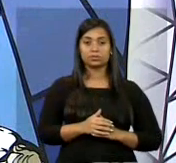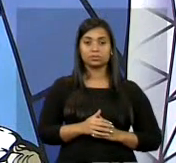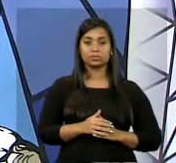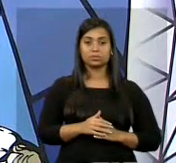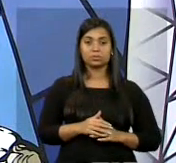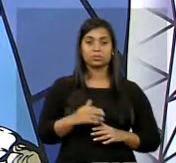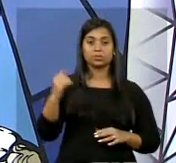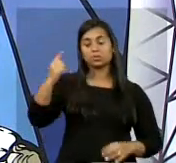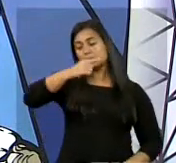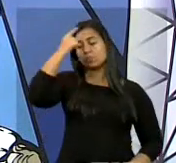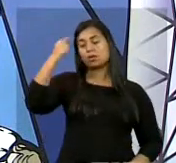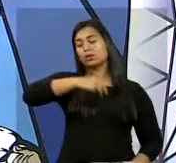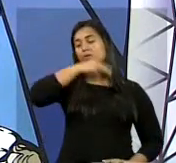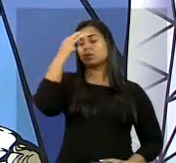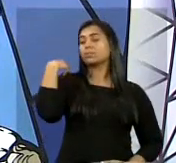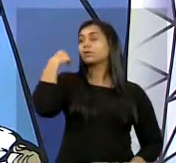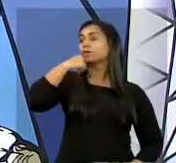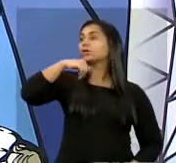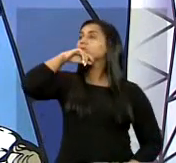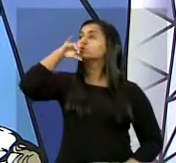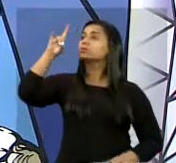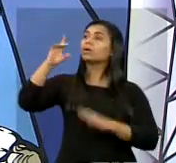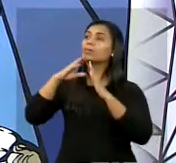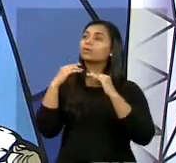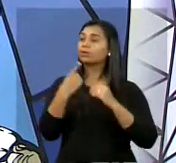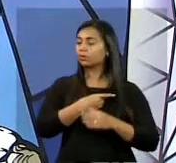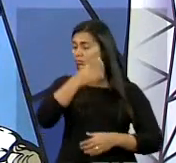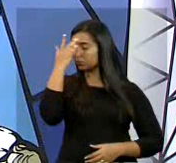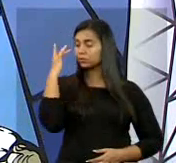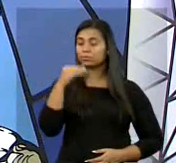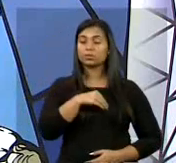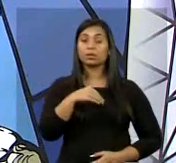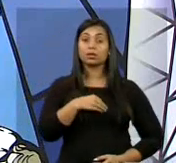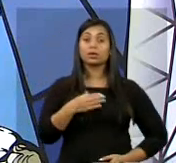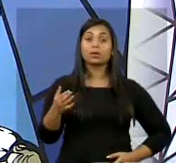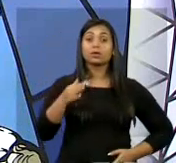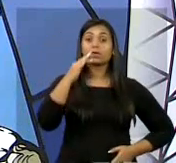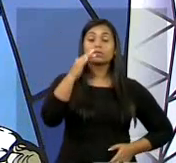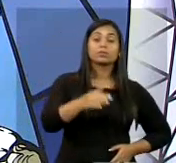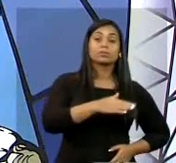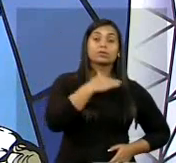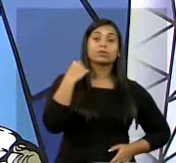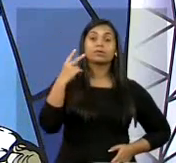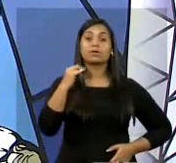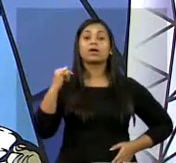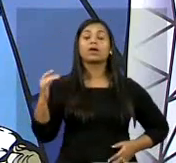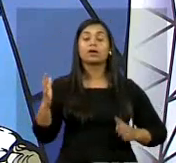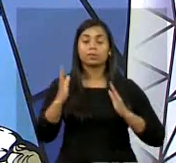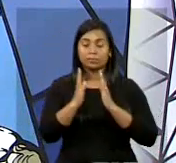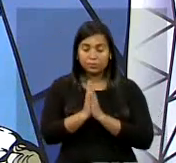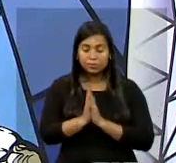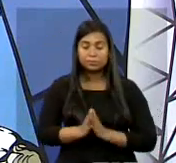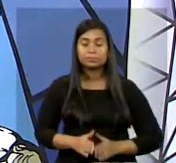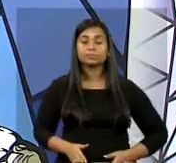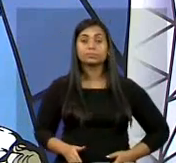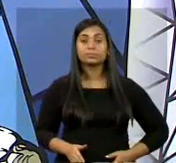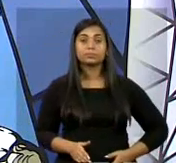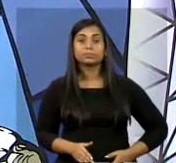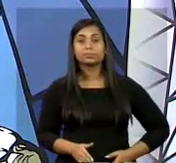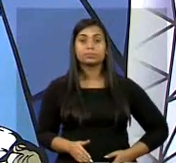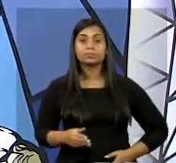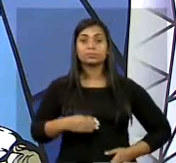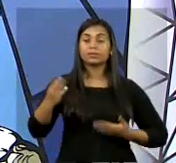ventre, Jesus. Santa Maria, Mãe de Deus, rogai por nós, pecadores, agora e na hora de nossa morte.